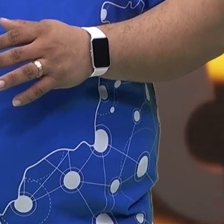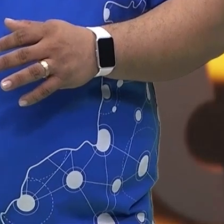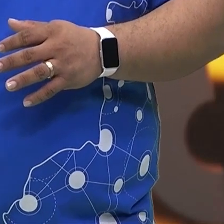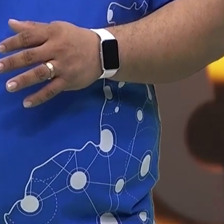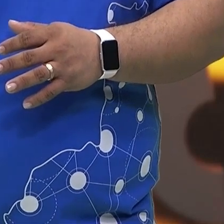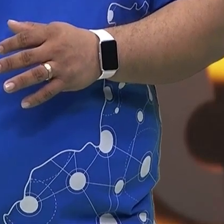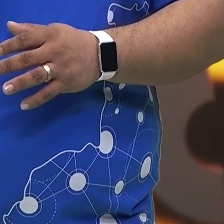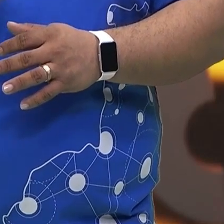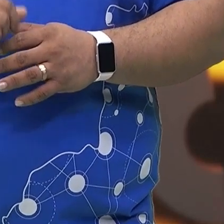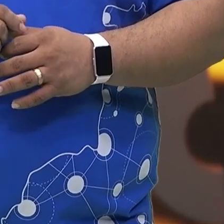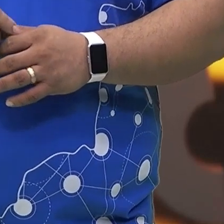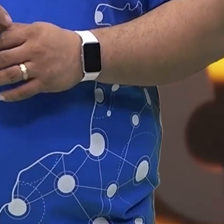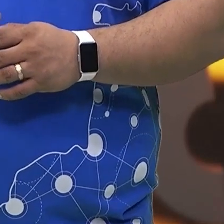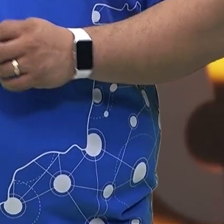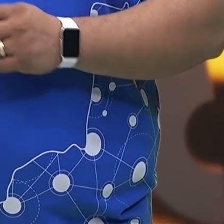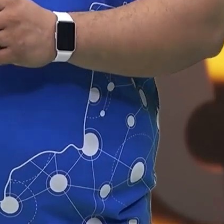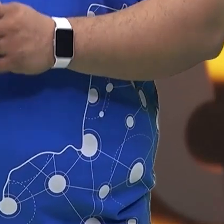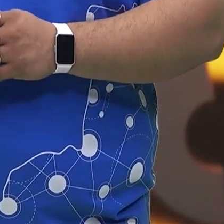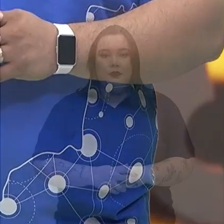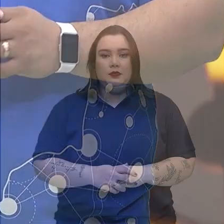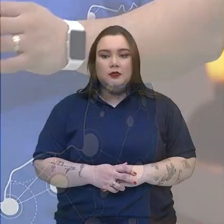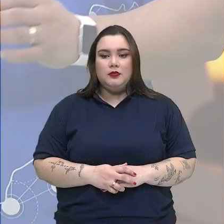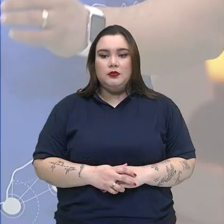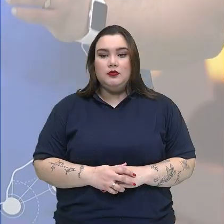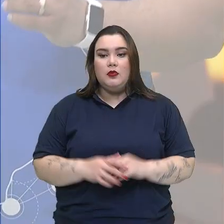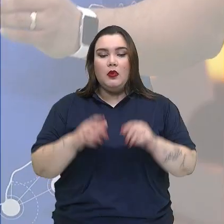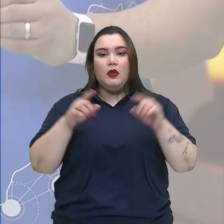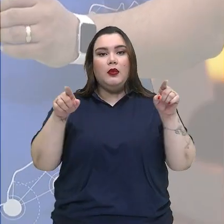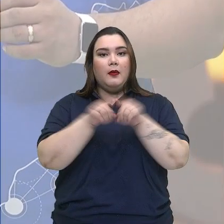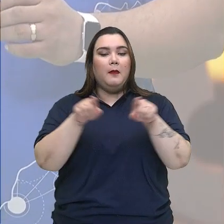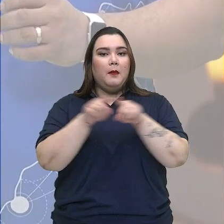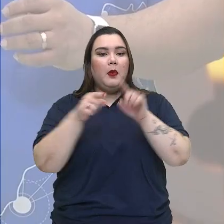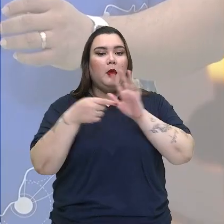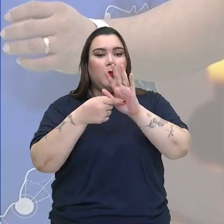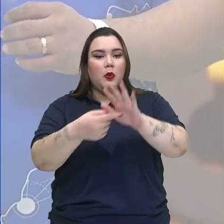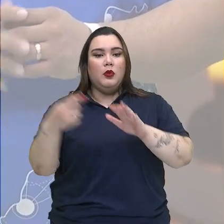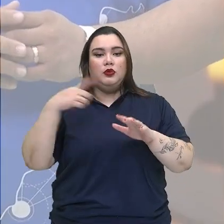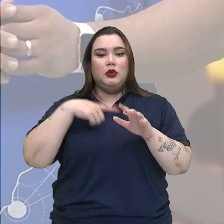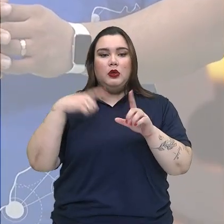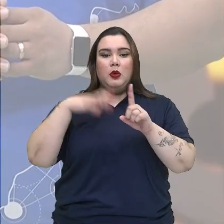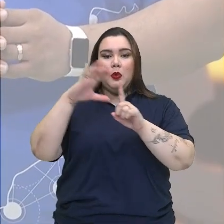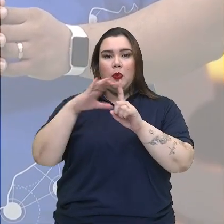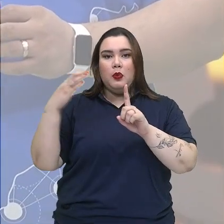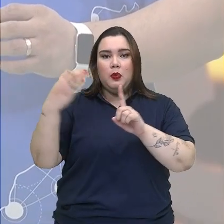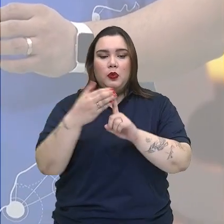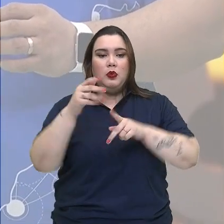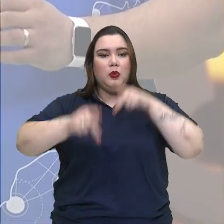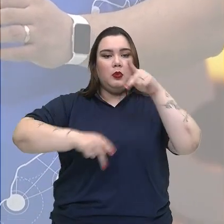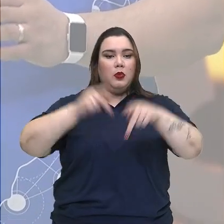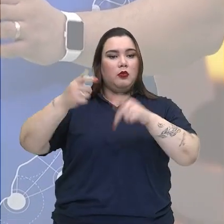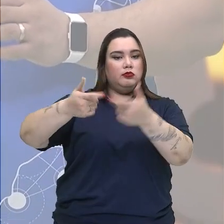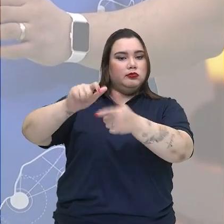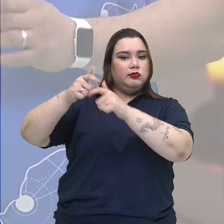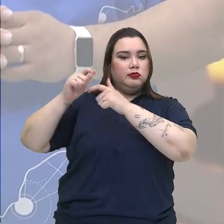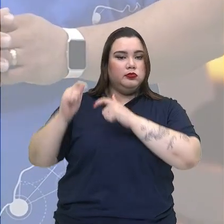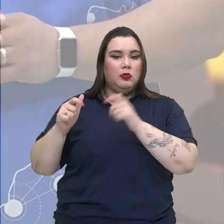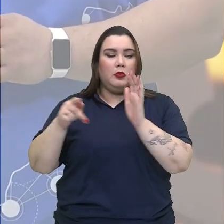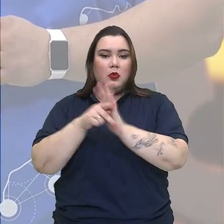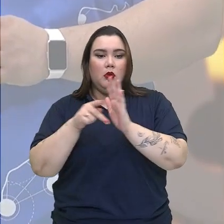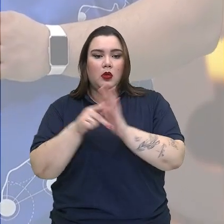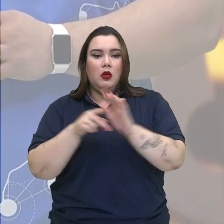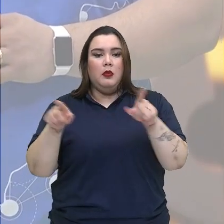o que mais? Panteões complexos com divindades como Olorum, ou Yorubá, e Niame,